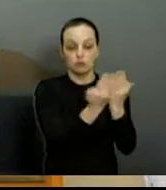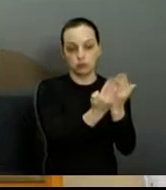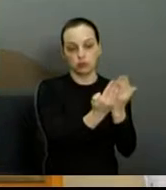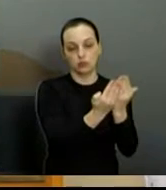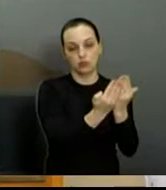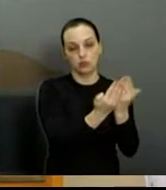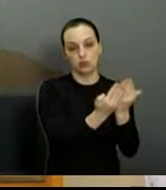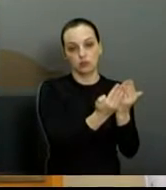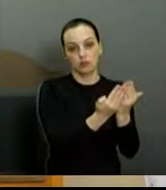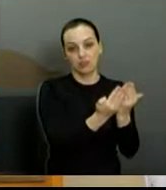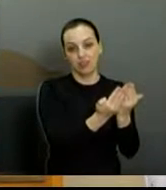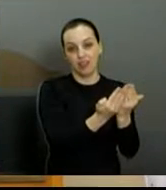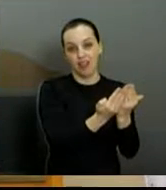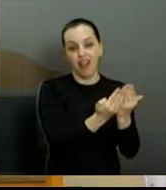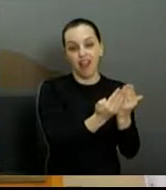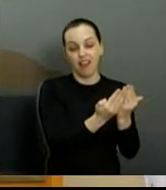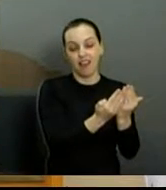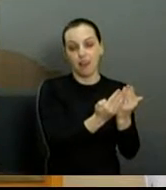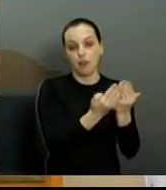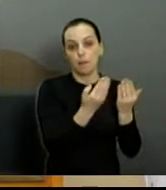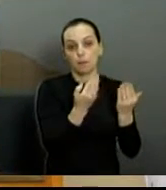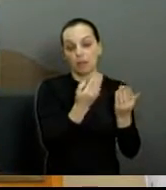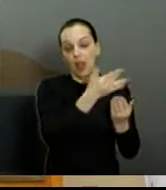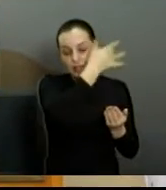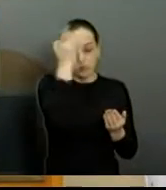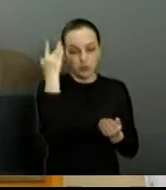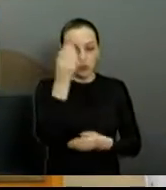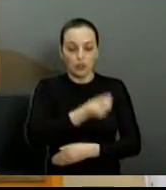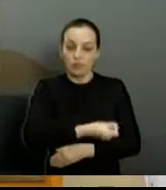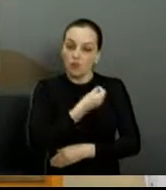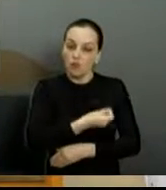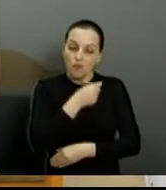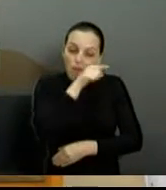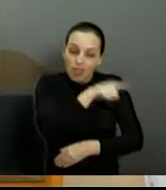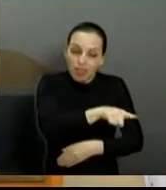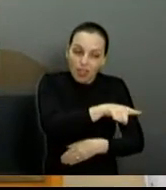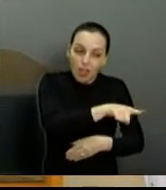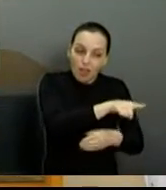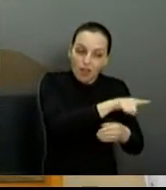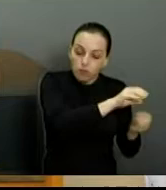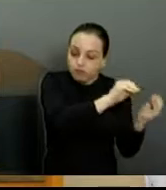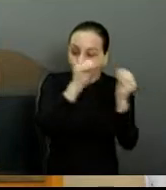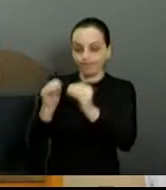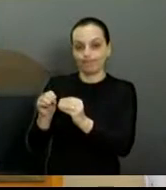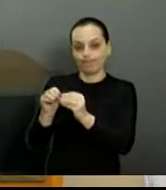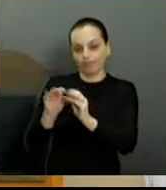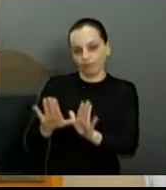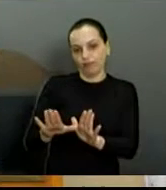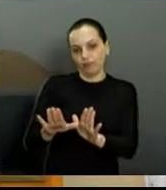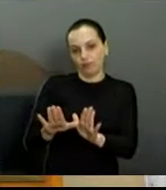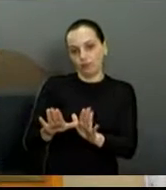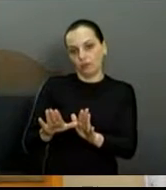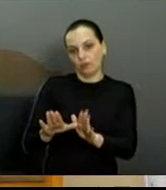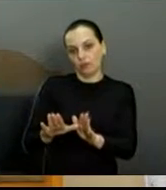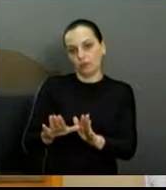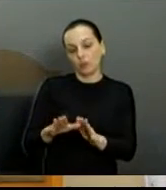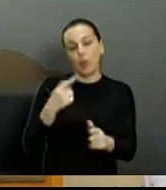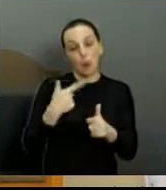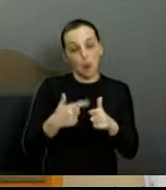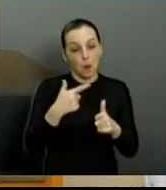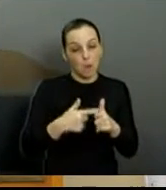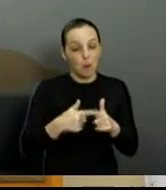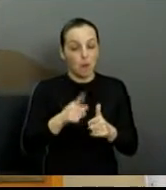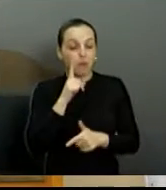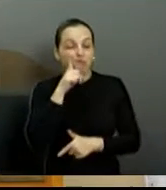certeza ficar mais na praça é um problema social gravíssimo porque tem rapaz novos meninas dormindo ali